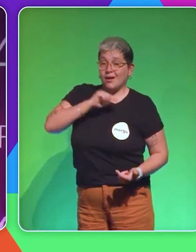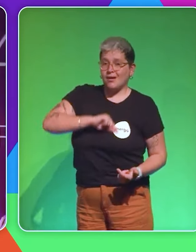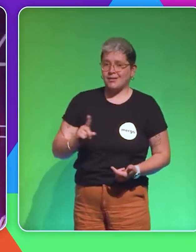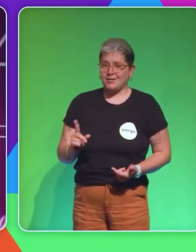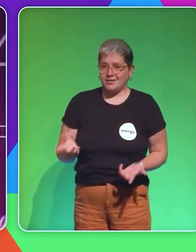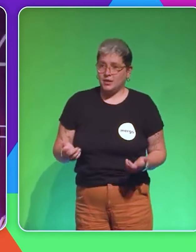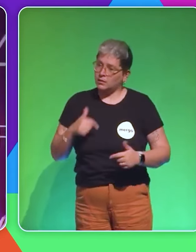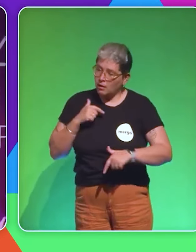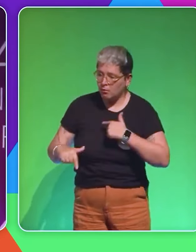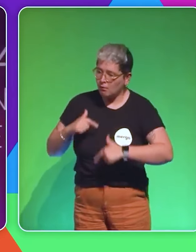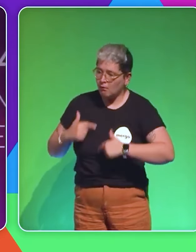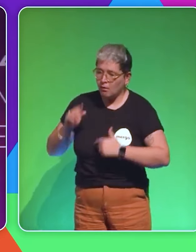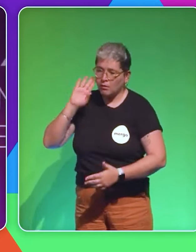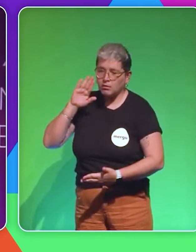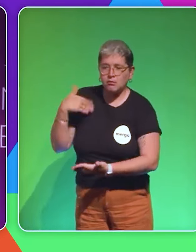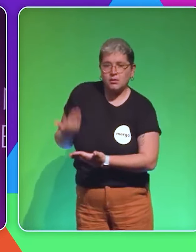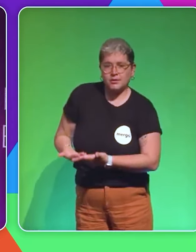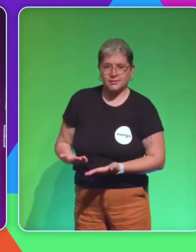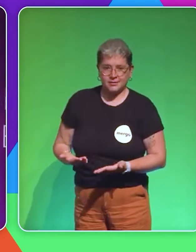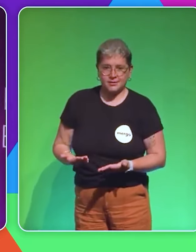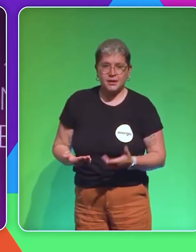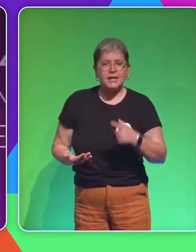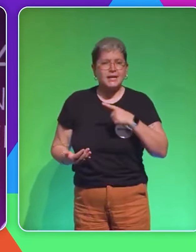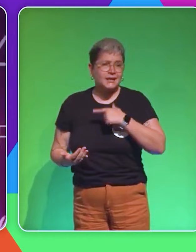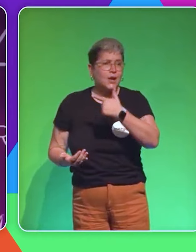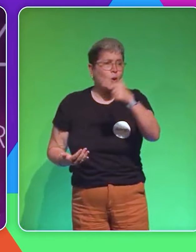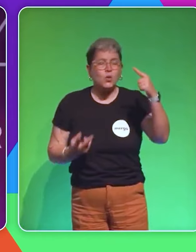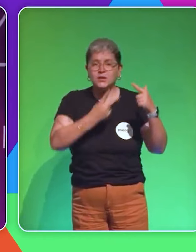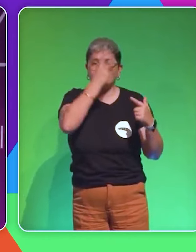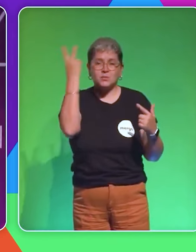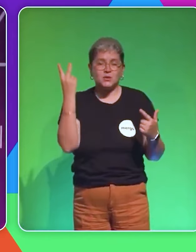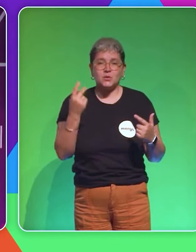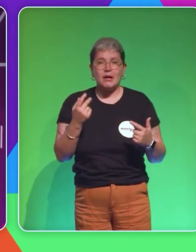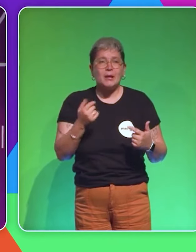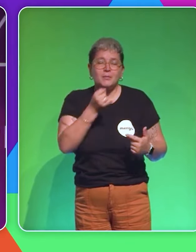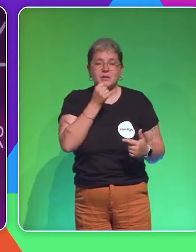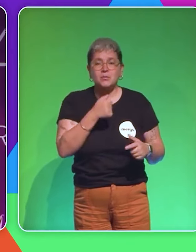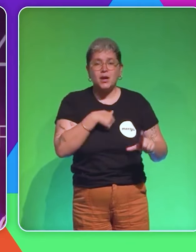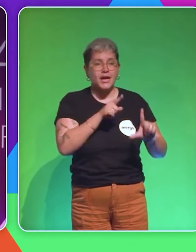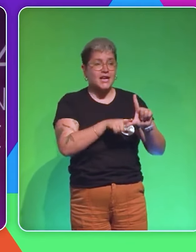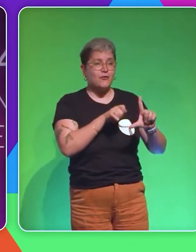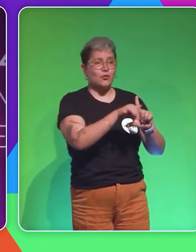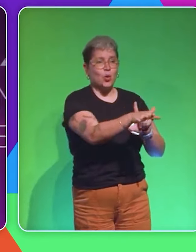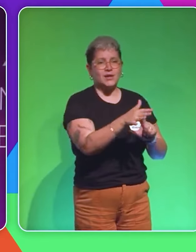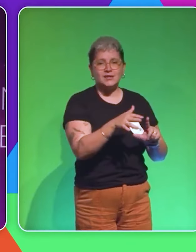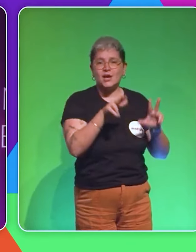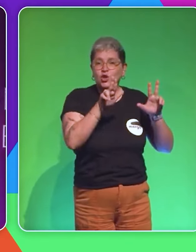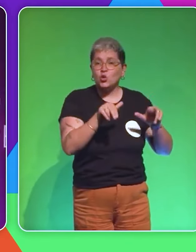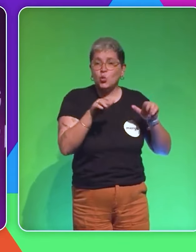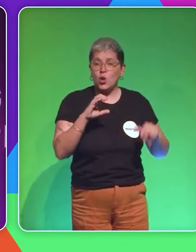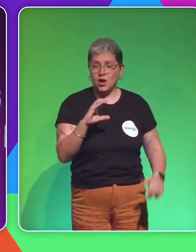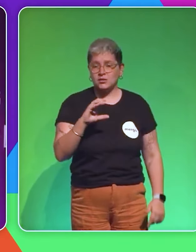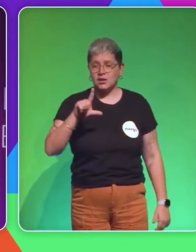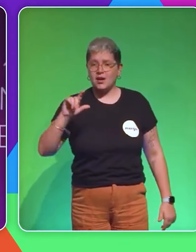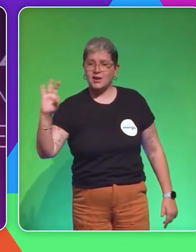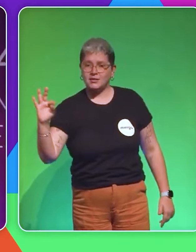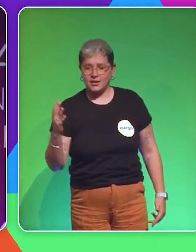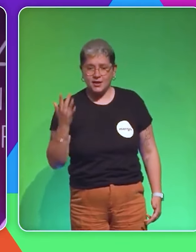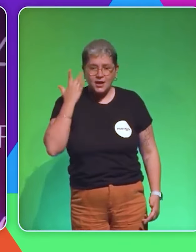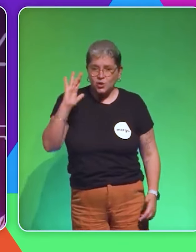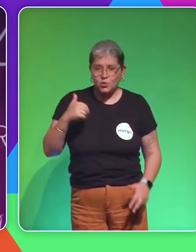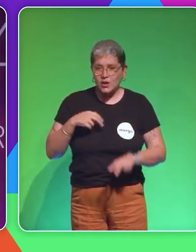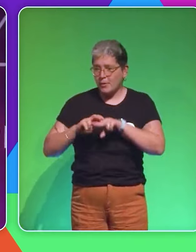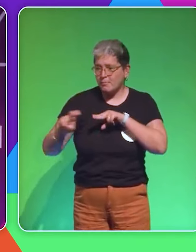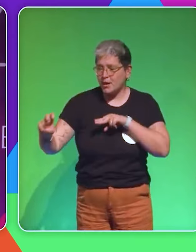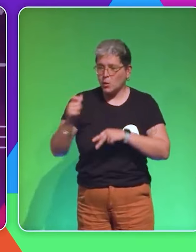nunca mais vai ser outro tipo de coisa sabe tipo a pessoa só é influência ela nunca trabalhou como CLT ela não sabe que quer pegar metro na